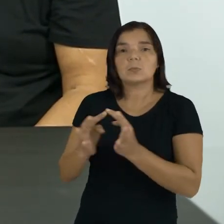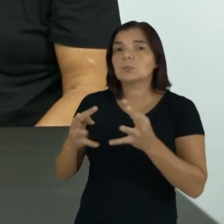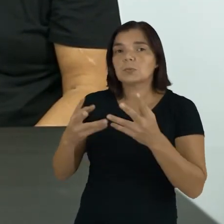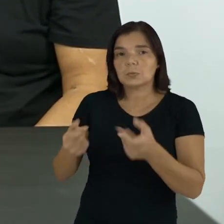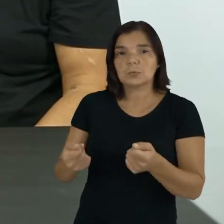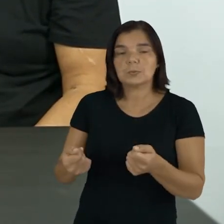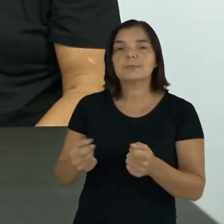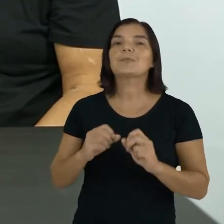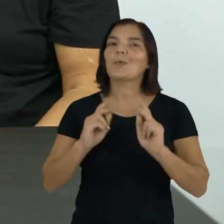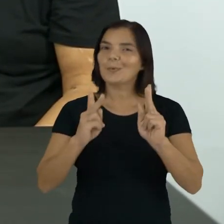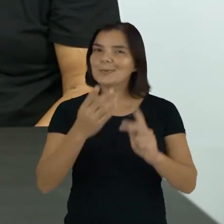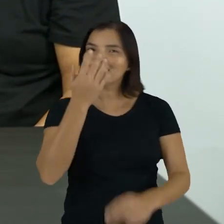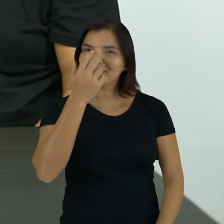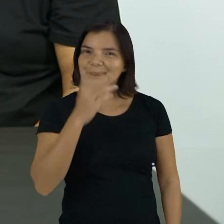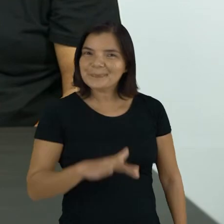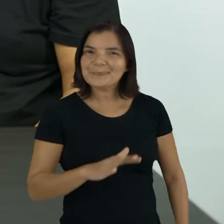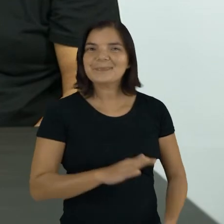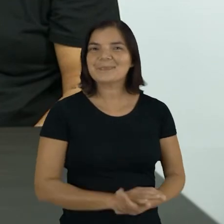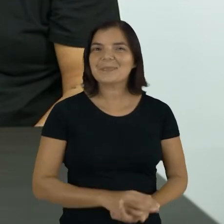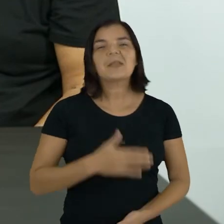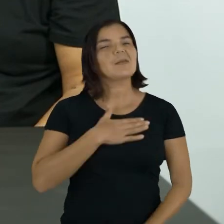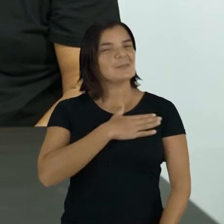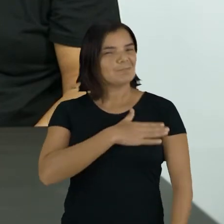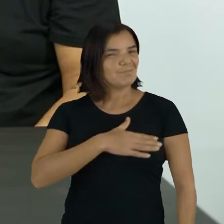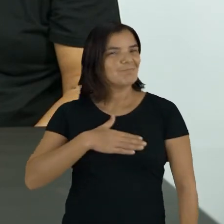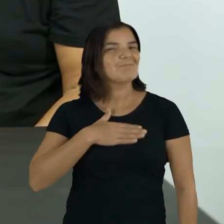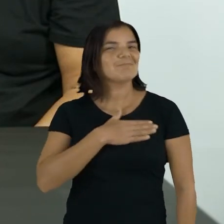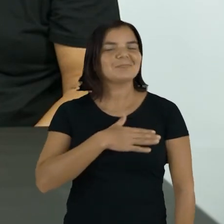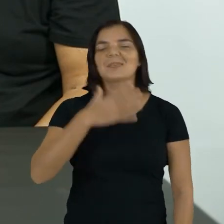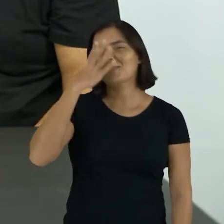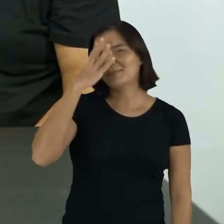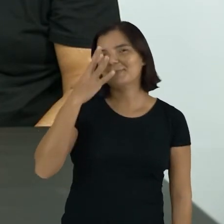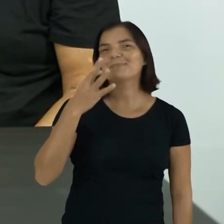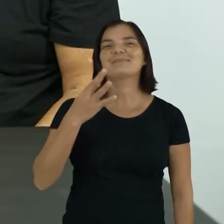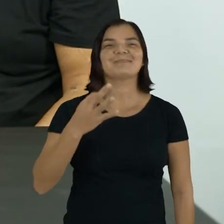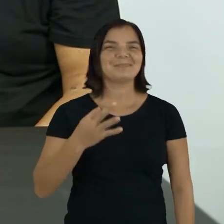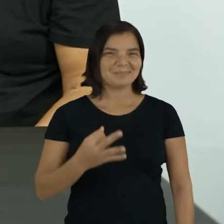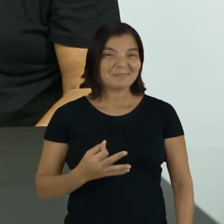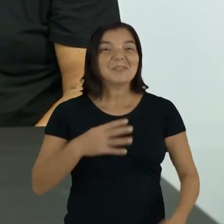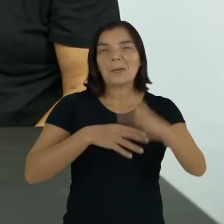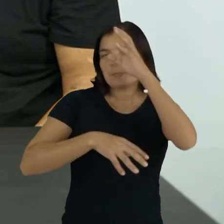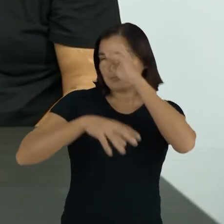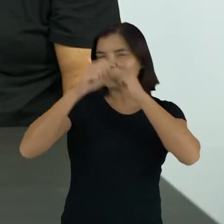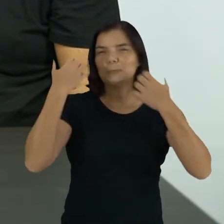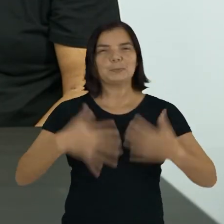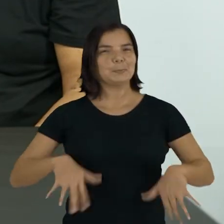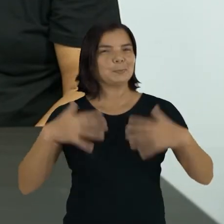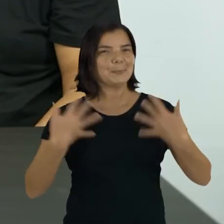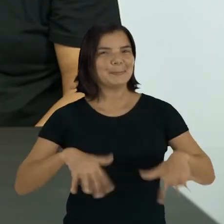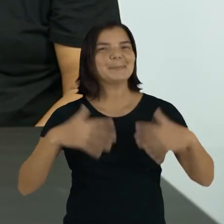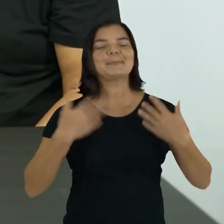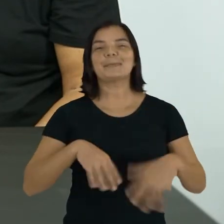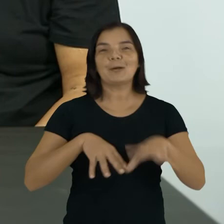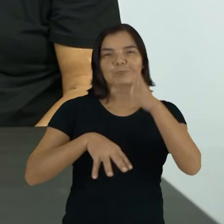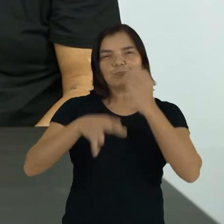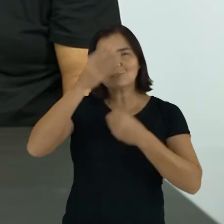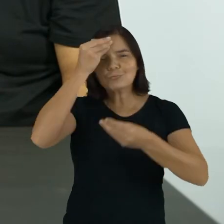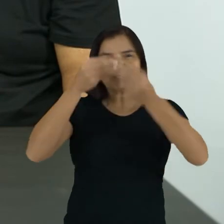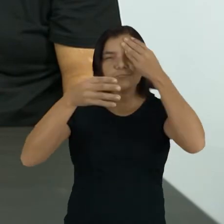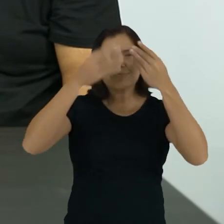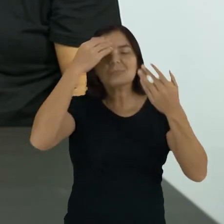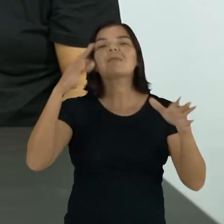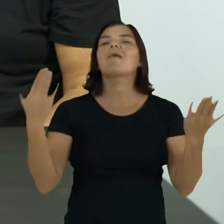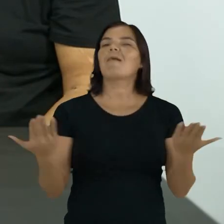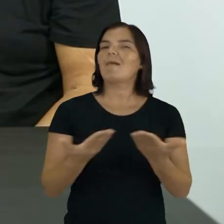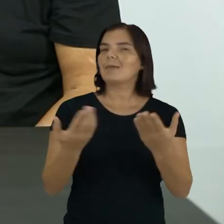tudo. Ok, crianças? Vocês estão gostando, né? Com certeza, todo mundo gostando, aprendendo bastante, assimilando muitas coisas. E